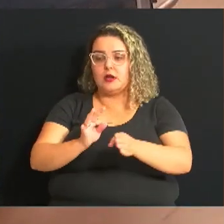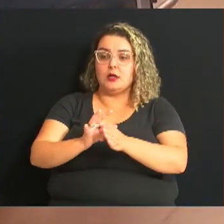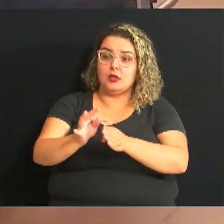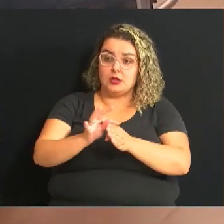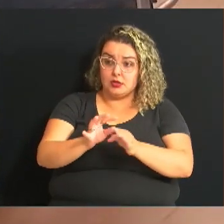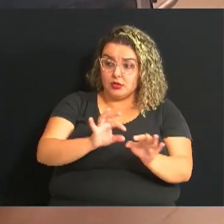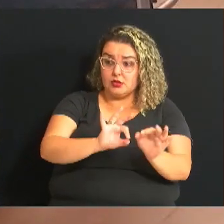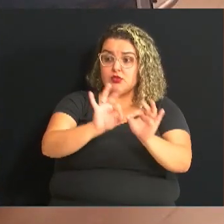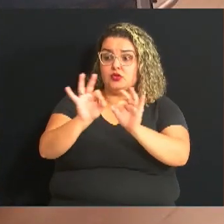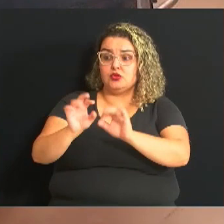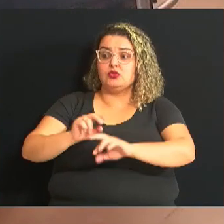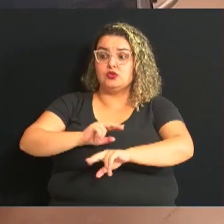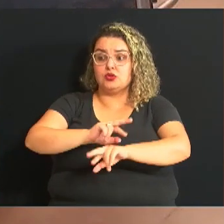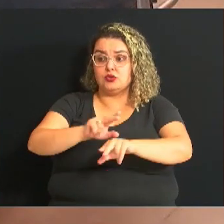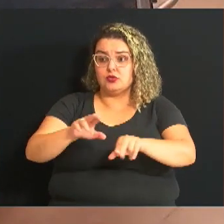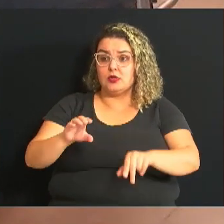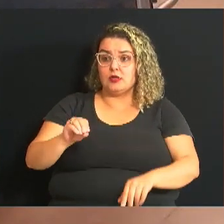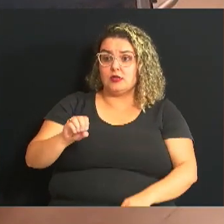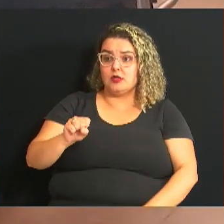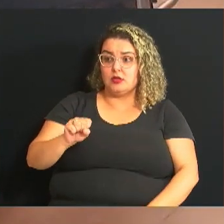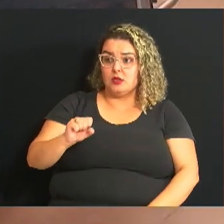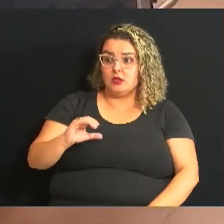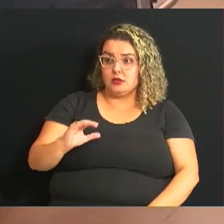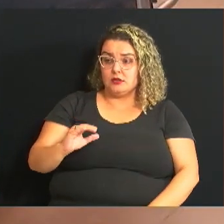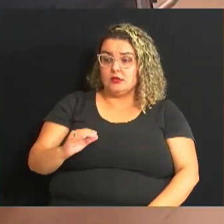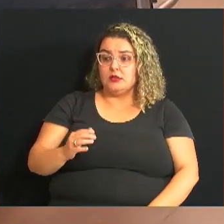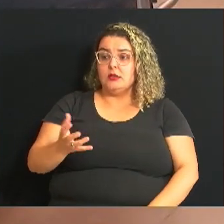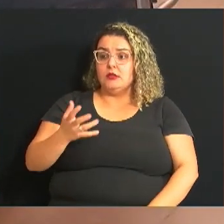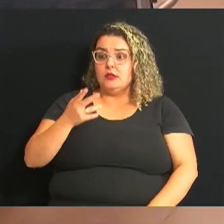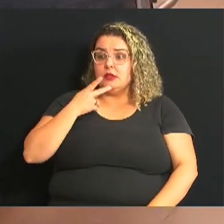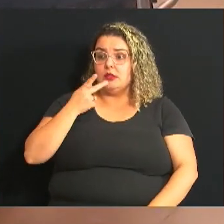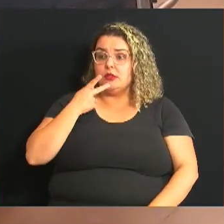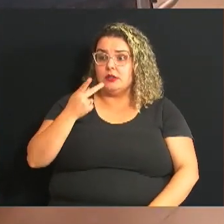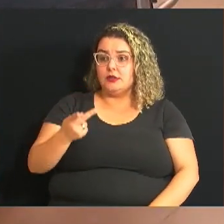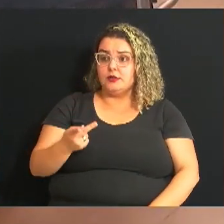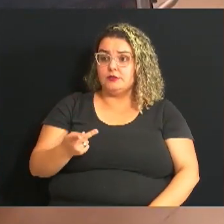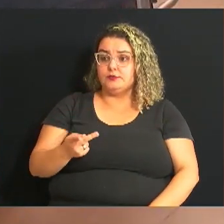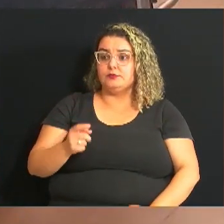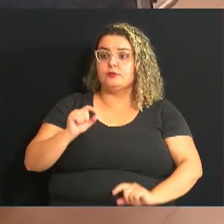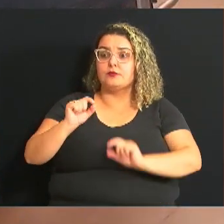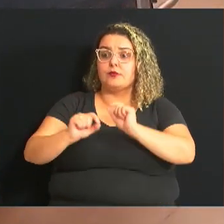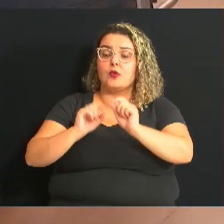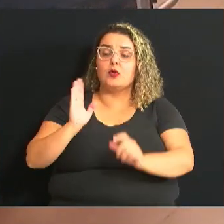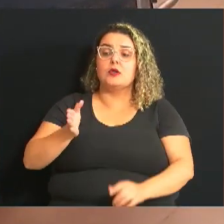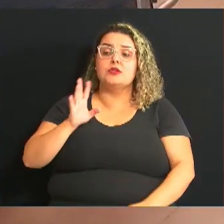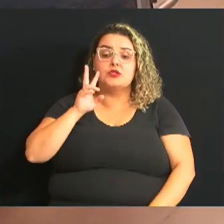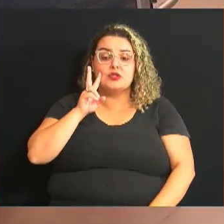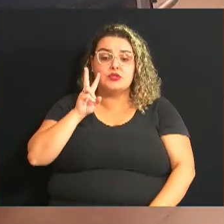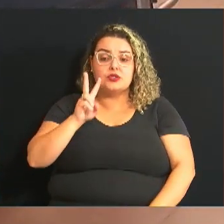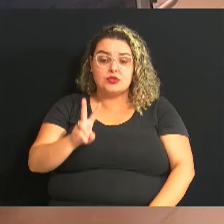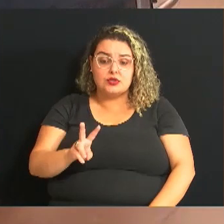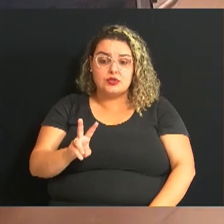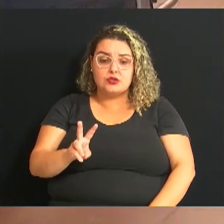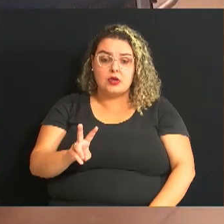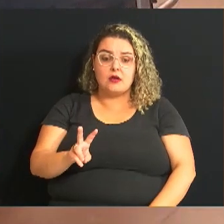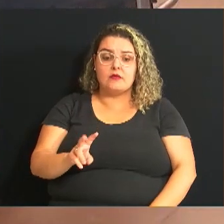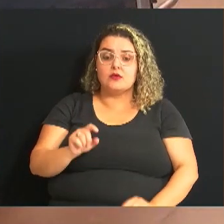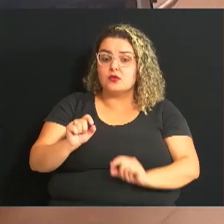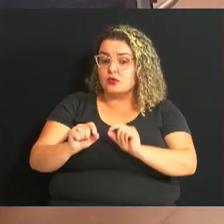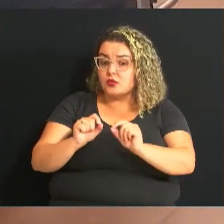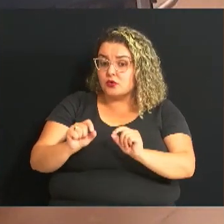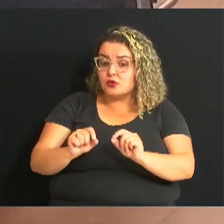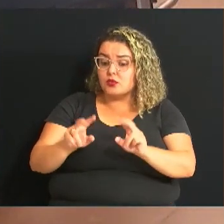de muitas OSCs, e eu queria que a senhora falasse um pouquinho sobre o que a senhora já viu no que diz respeito